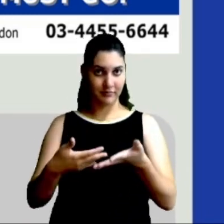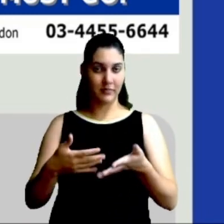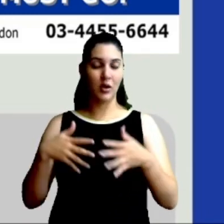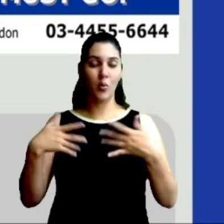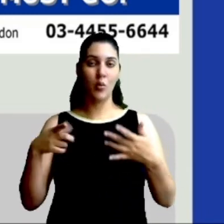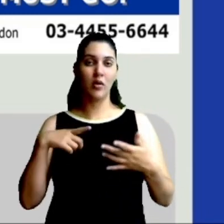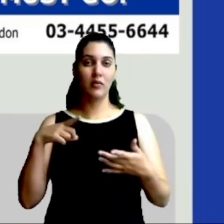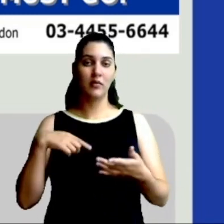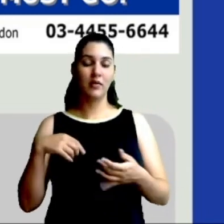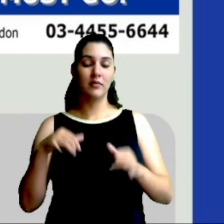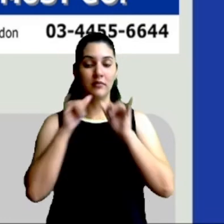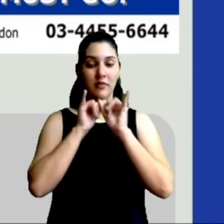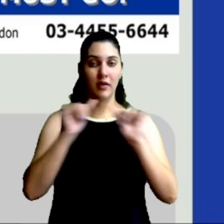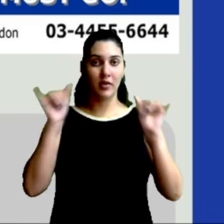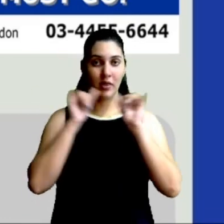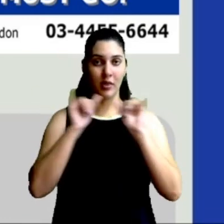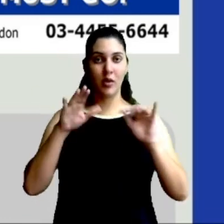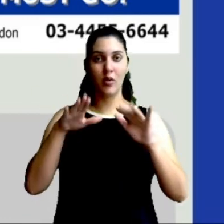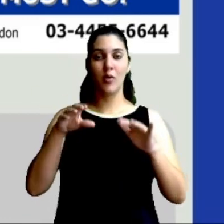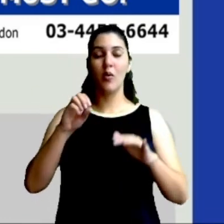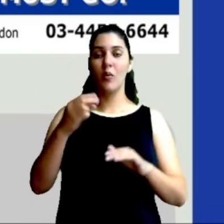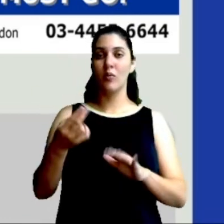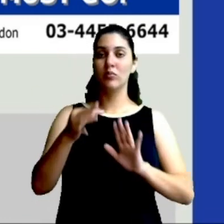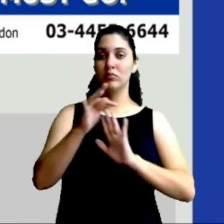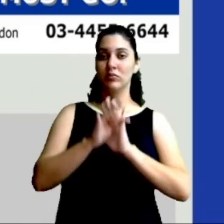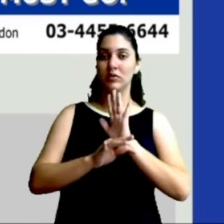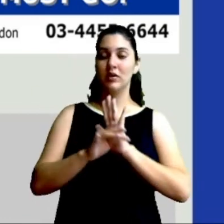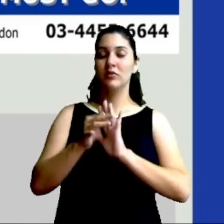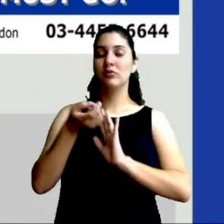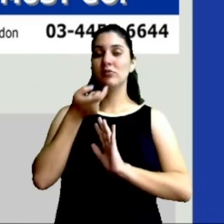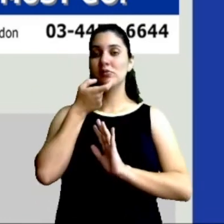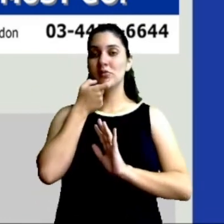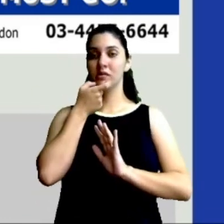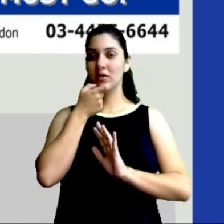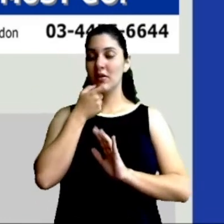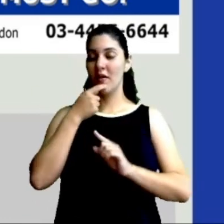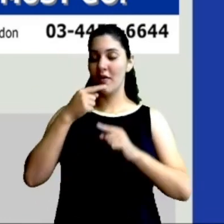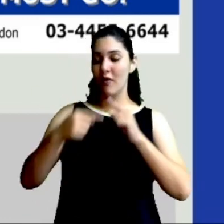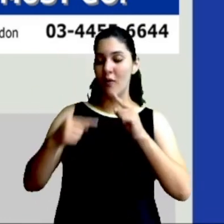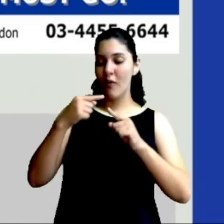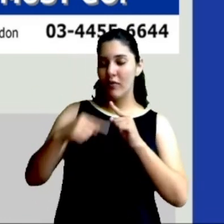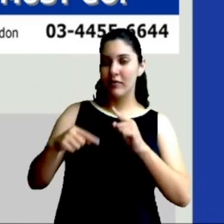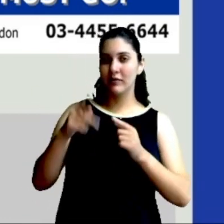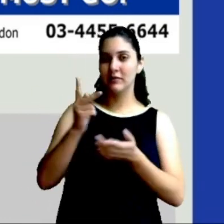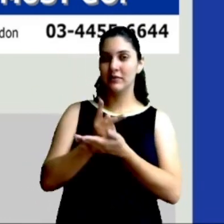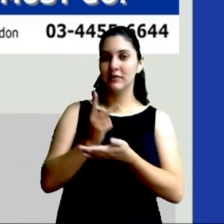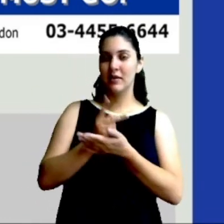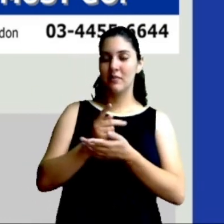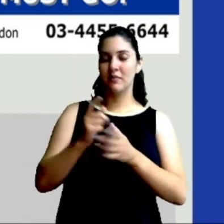gente tem um anúncio ou quando a gente tem um texto em língua inglesa, a gente vai cortando sempre e vai colocando